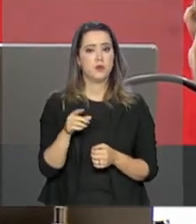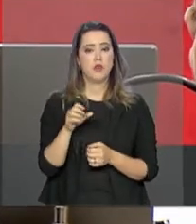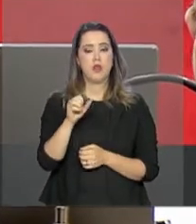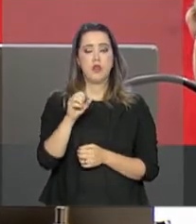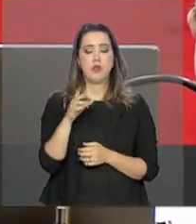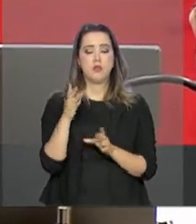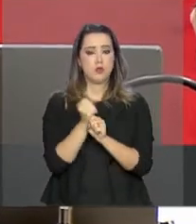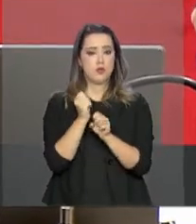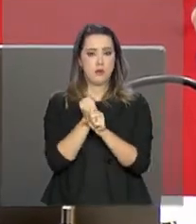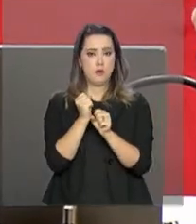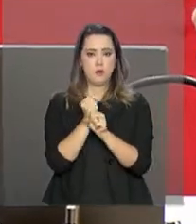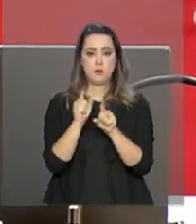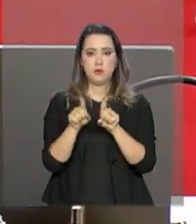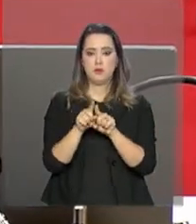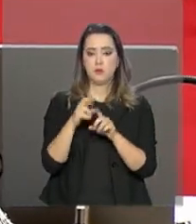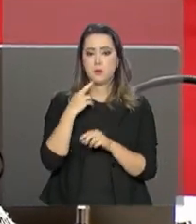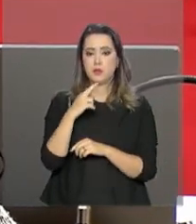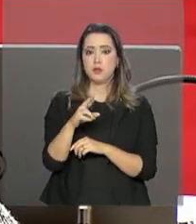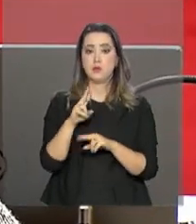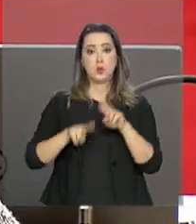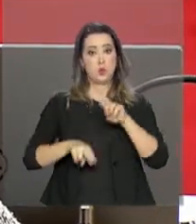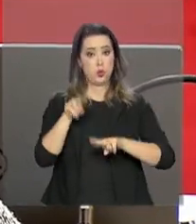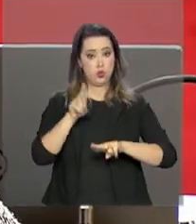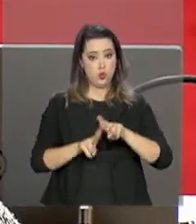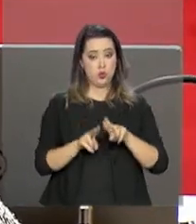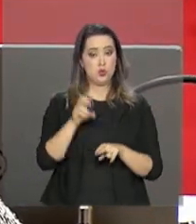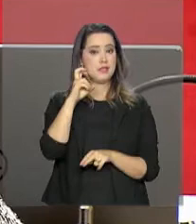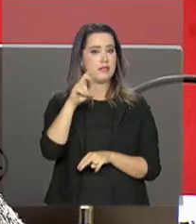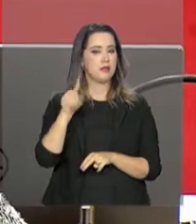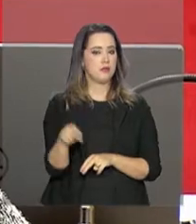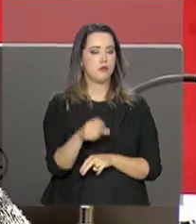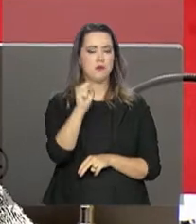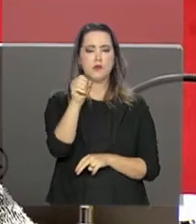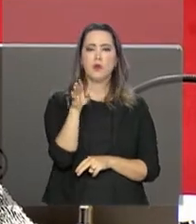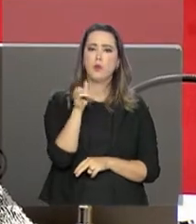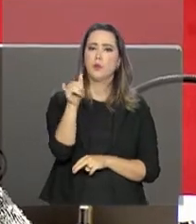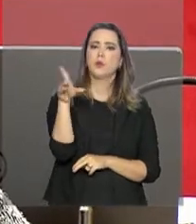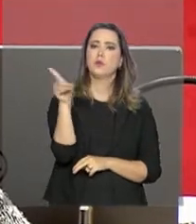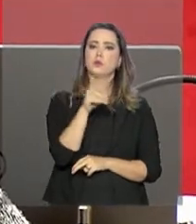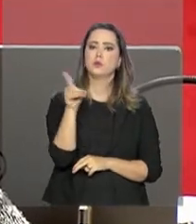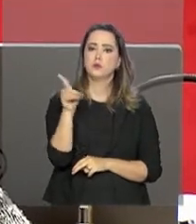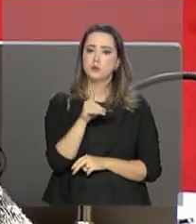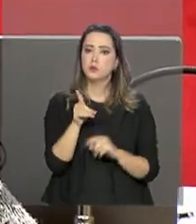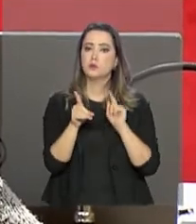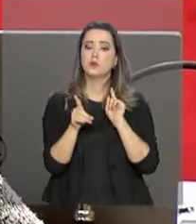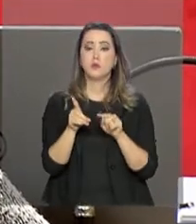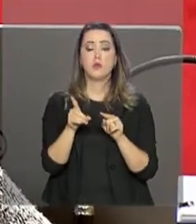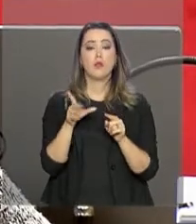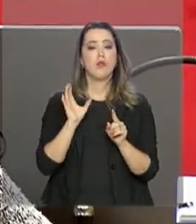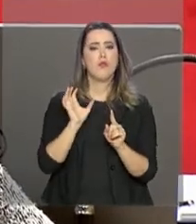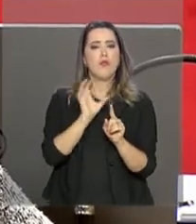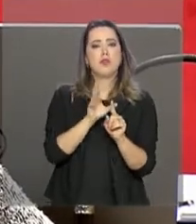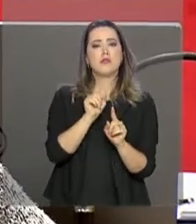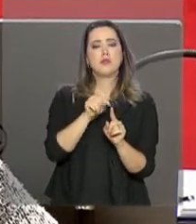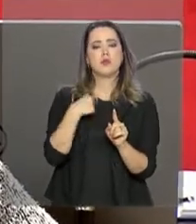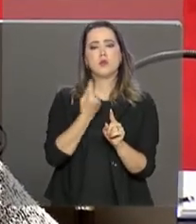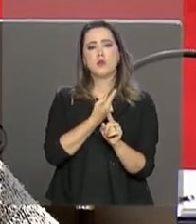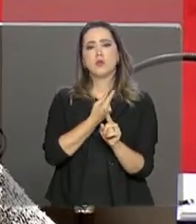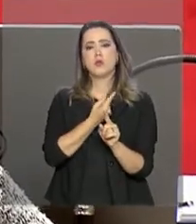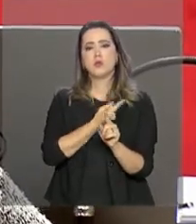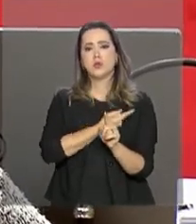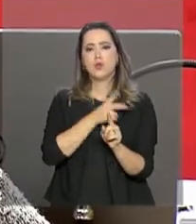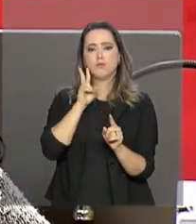saldo, e o resultado do mês de junho, que foi de 5,8 bilhões de dólares, reflete